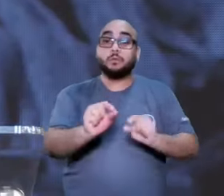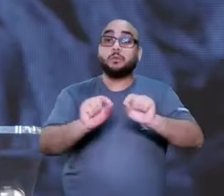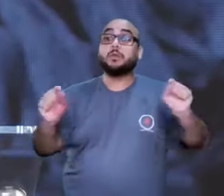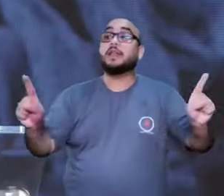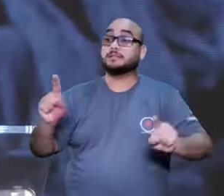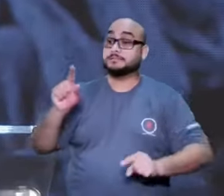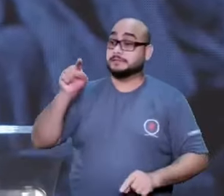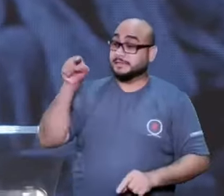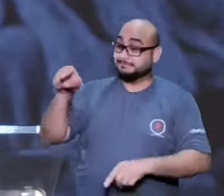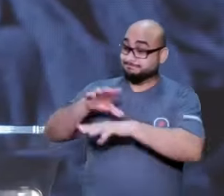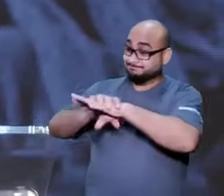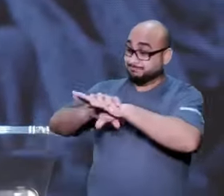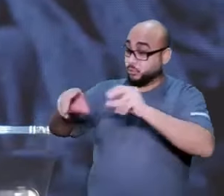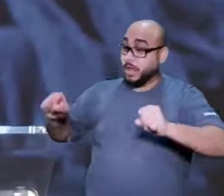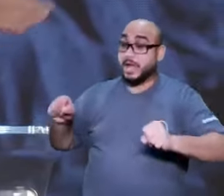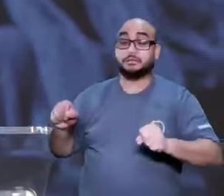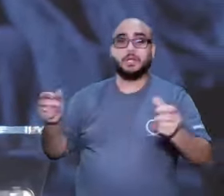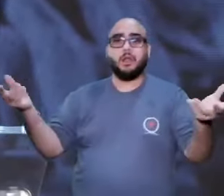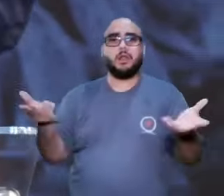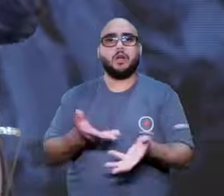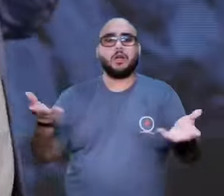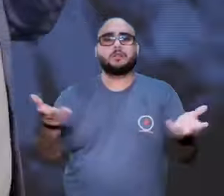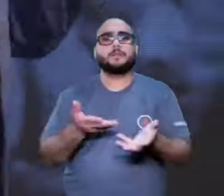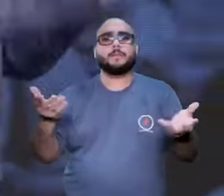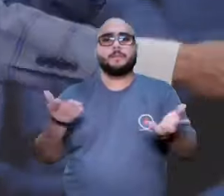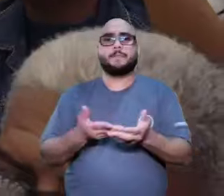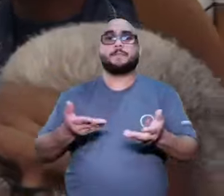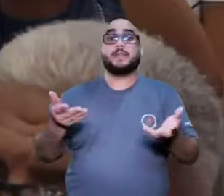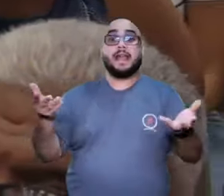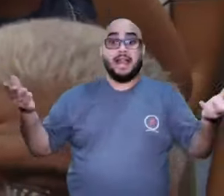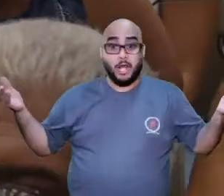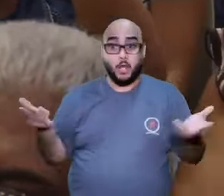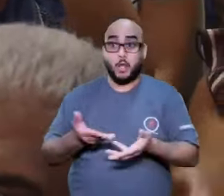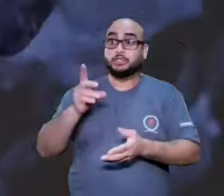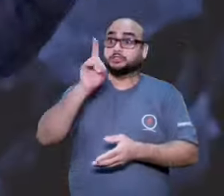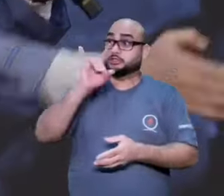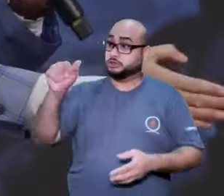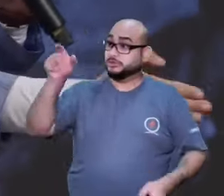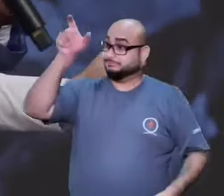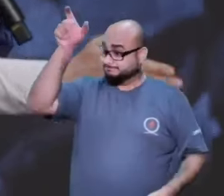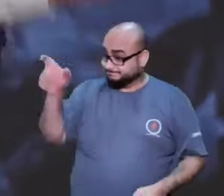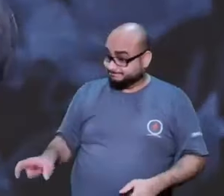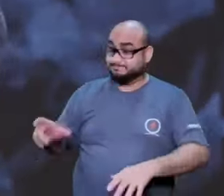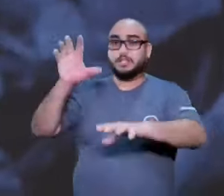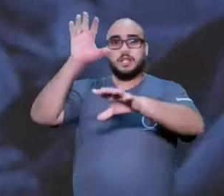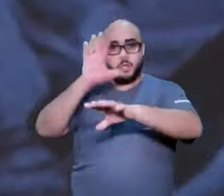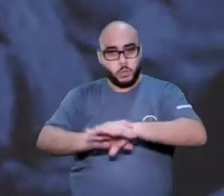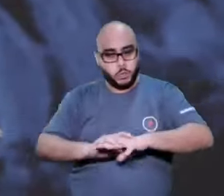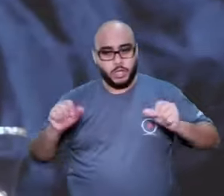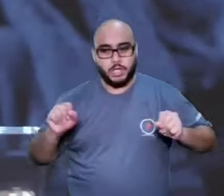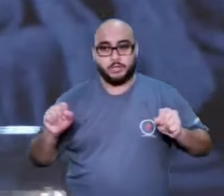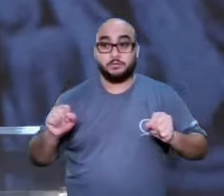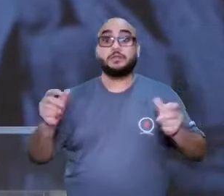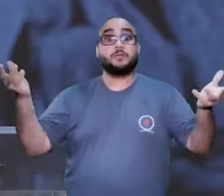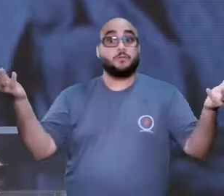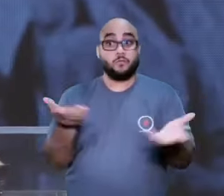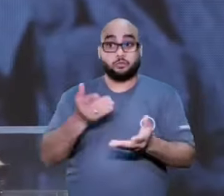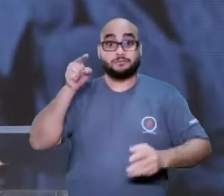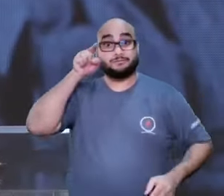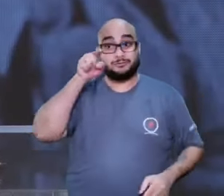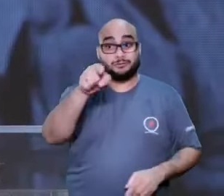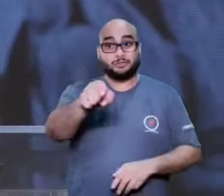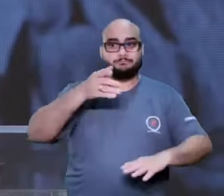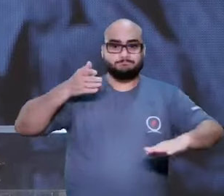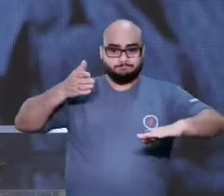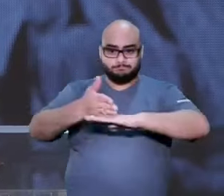cura chegou hoje é o tempo da sua cura hoje você entrou